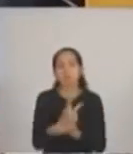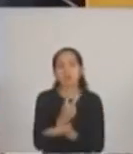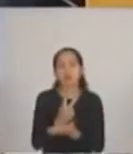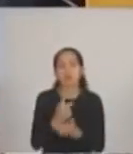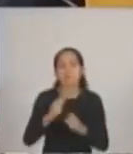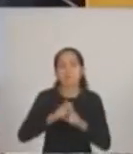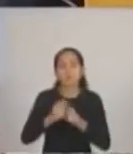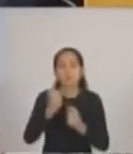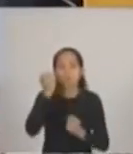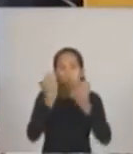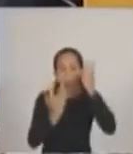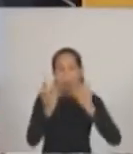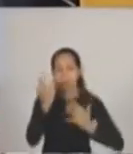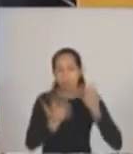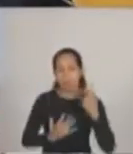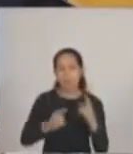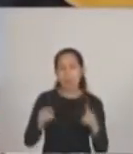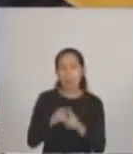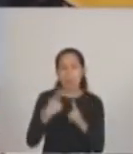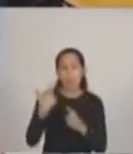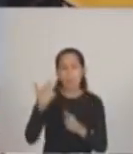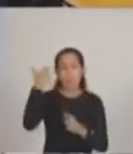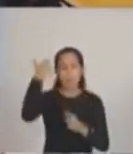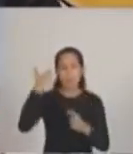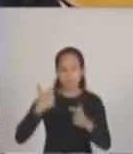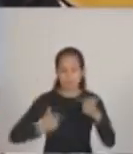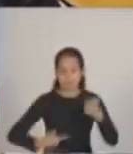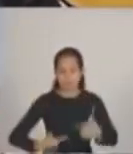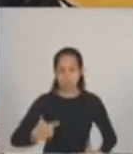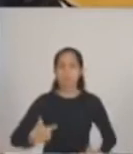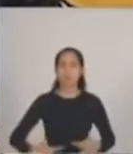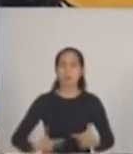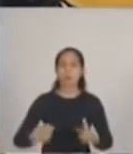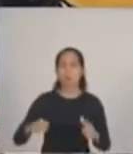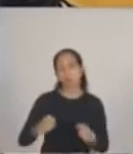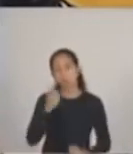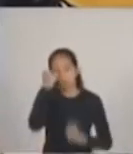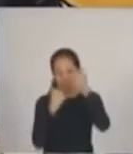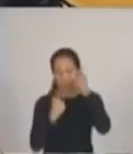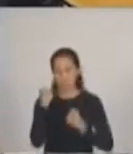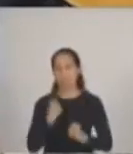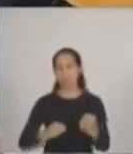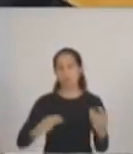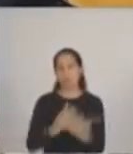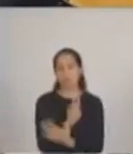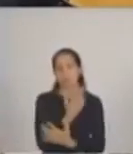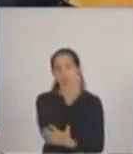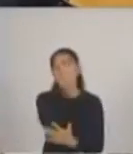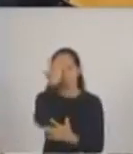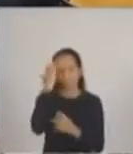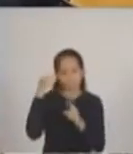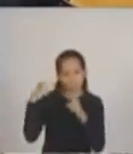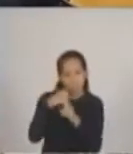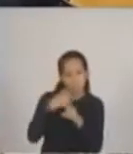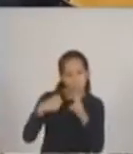por armas, por lesões mesmo, traumas, para essas vítimas que